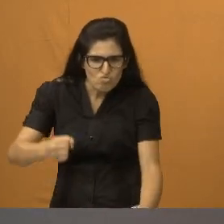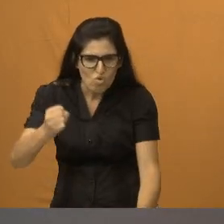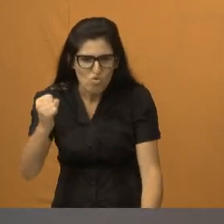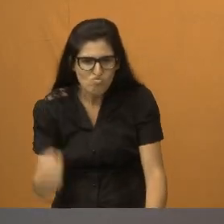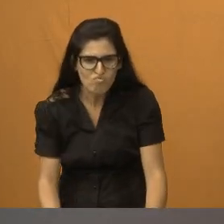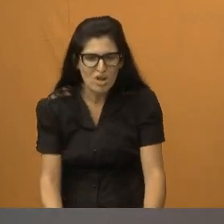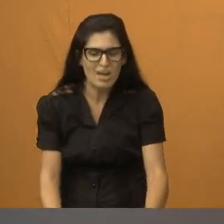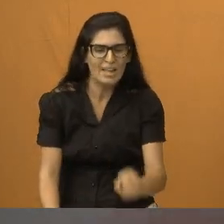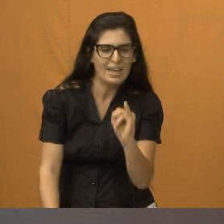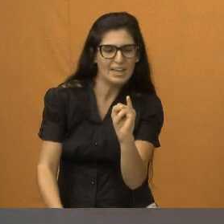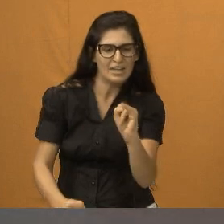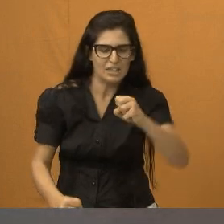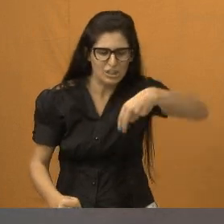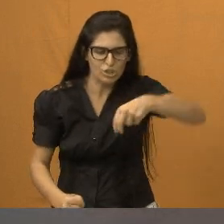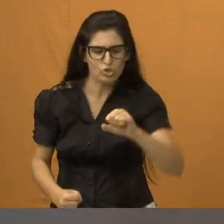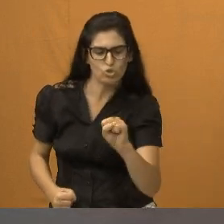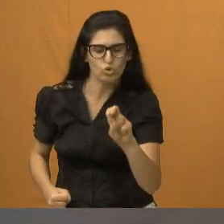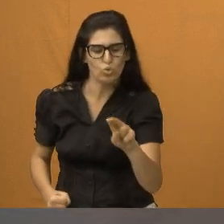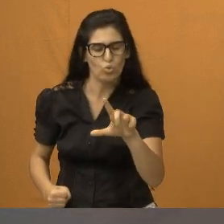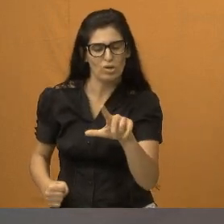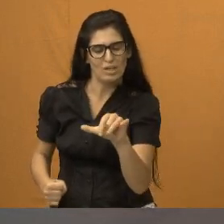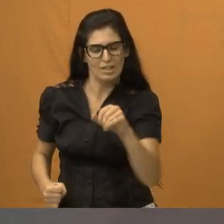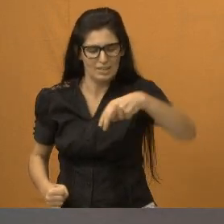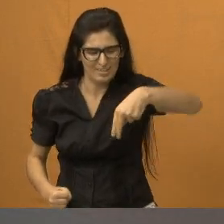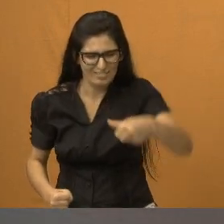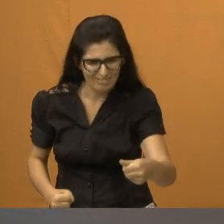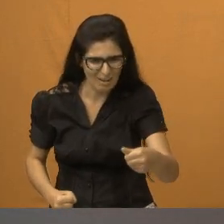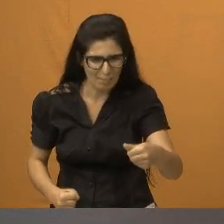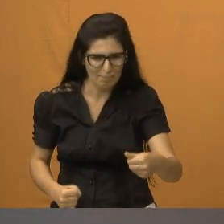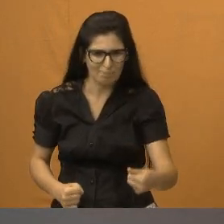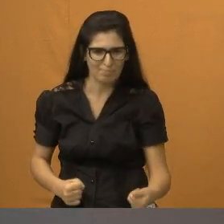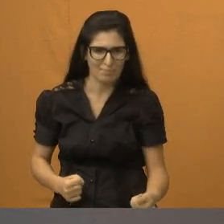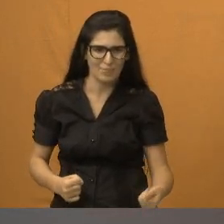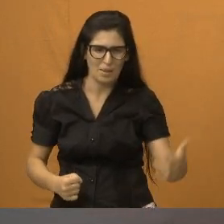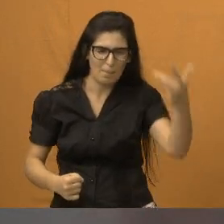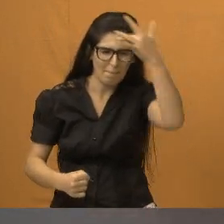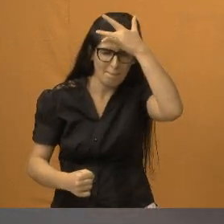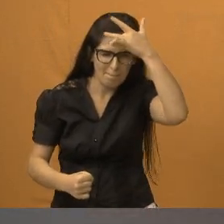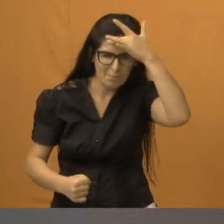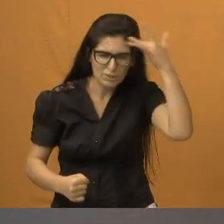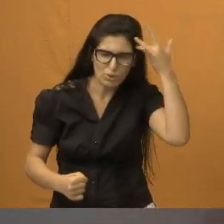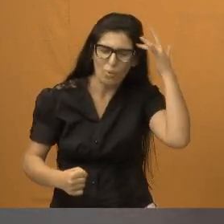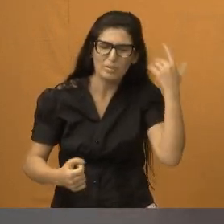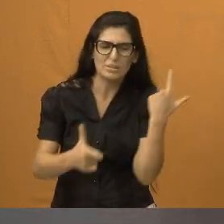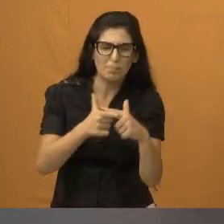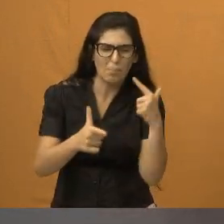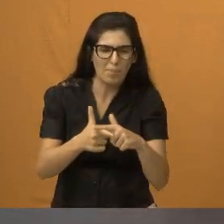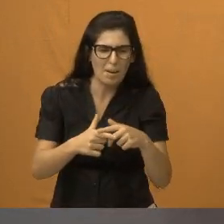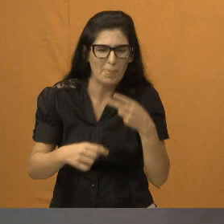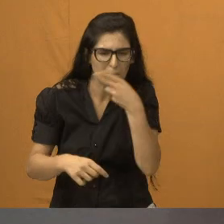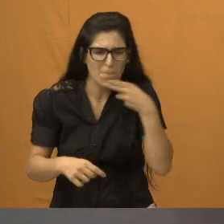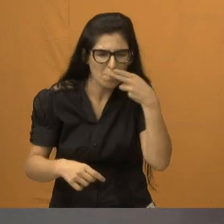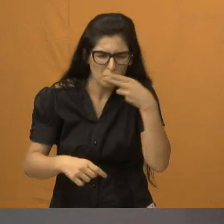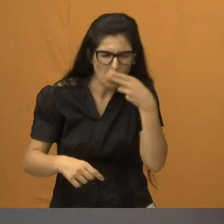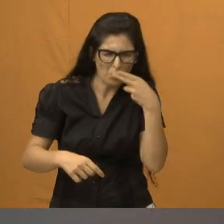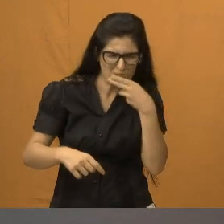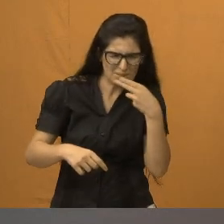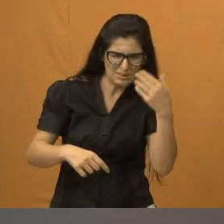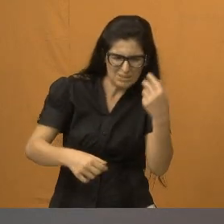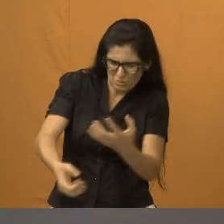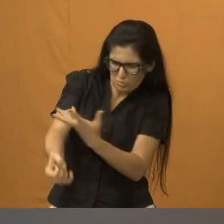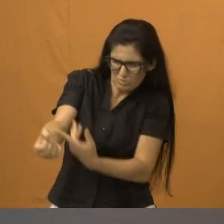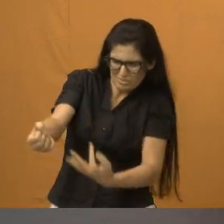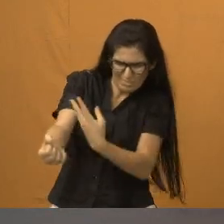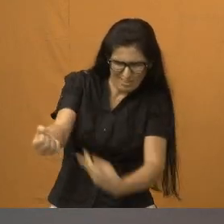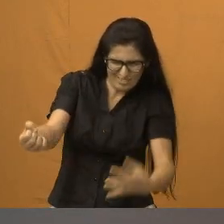cortou, aí entraram... Mas são coisas desse tipo, só vai se corrigindo à medida que as pessoas foram tomando consciência. Assim,